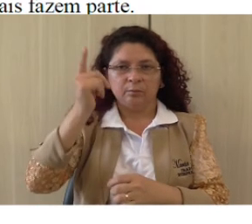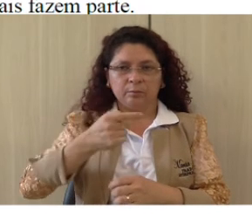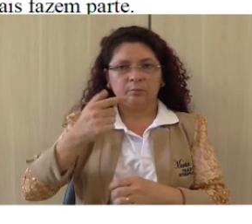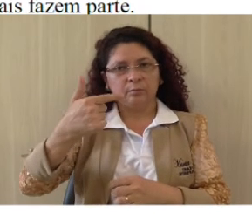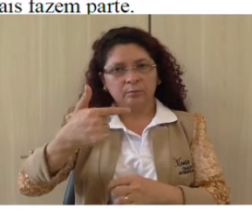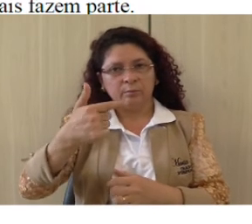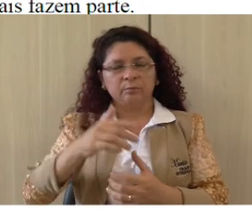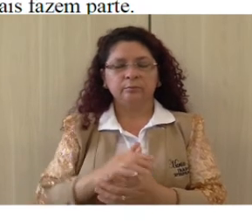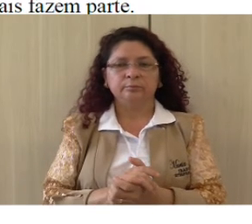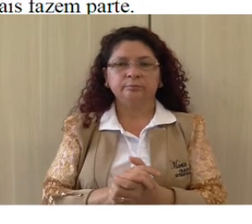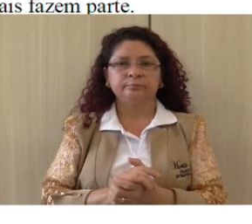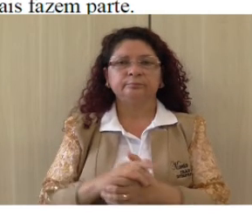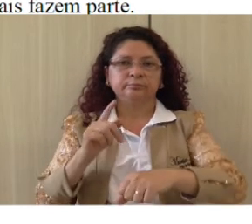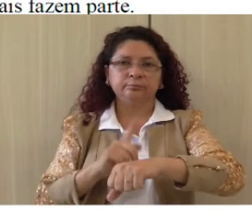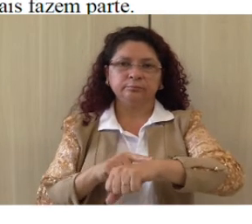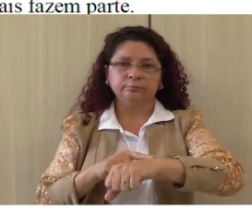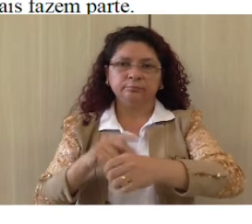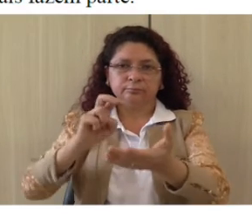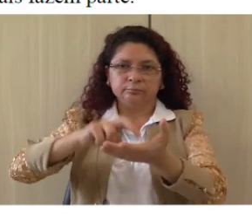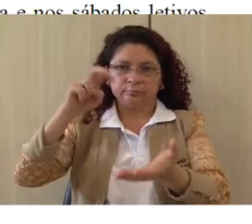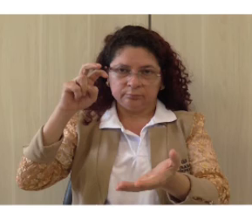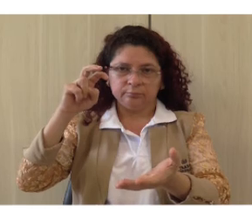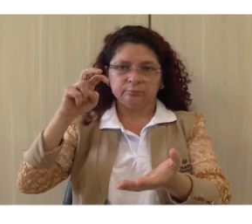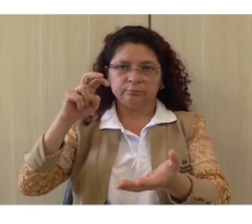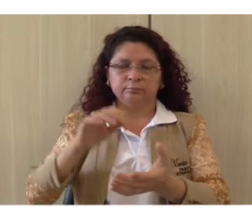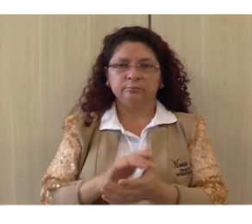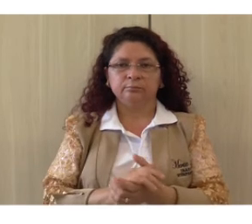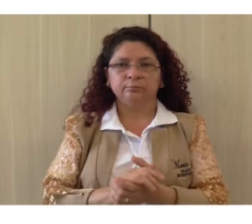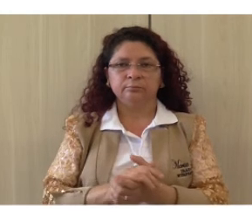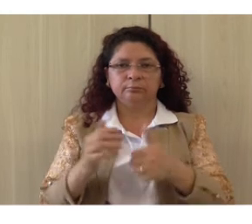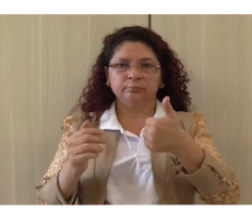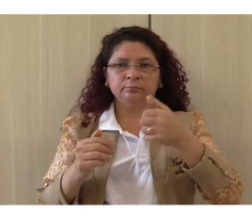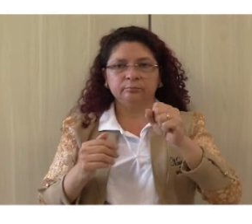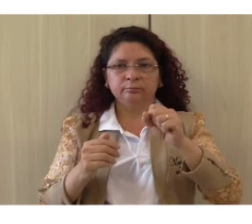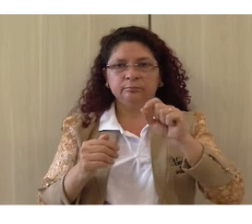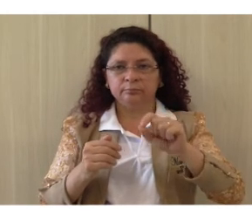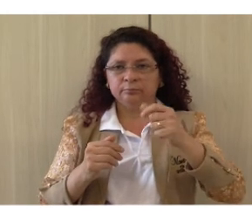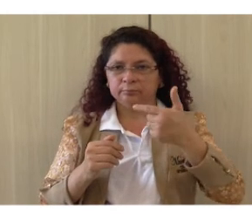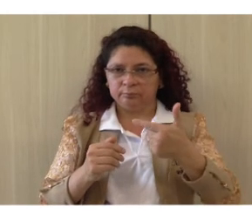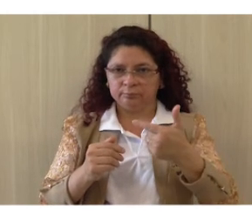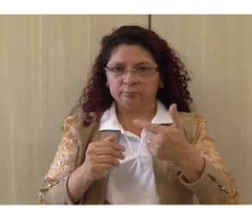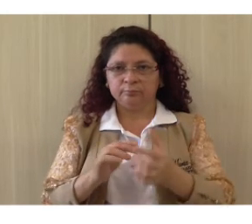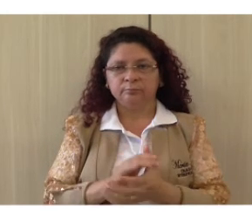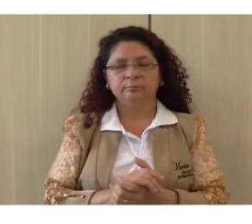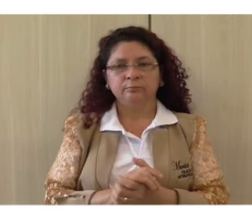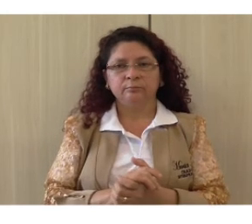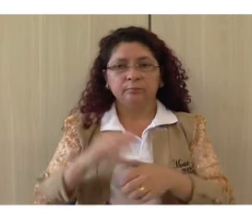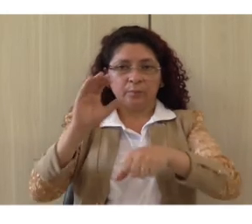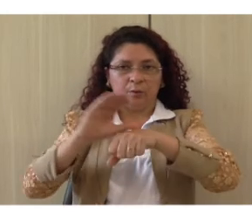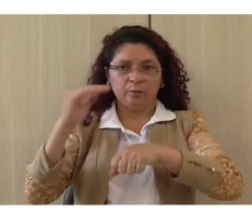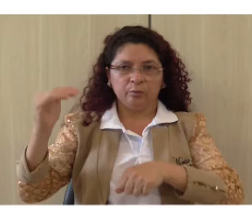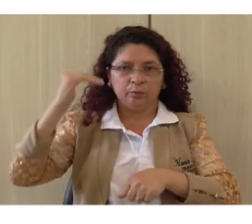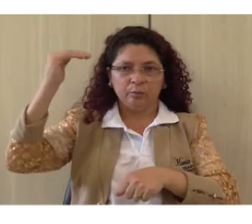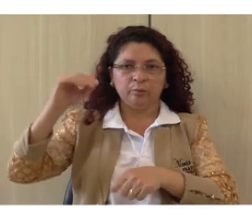2022/2 ocorrerá pelo turno da manhã. Item 18.2. O curso